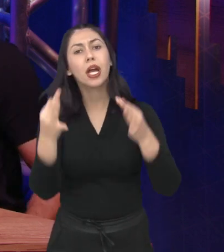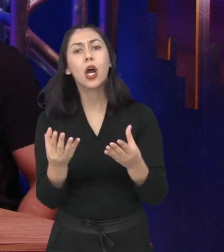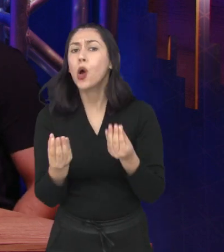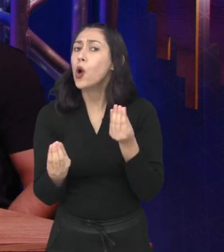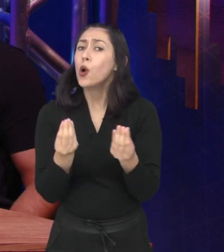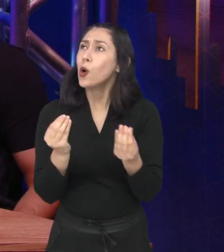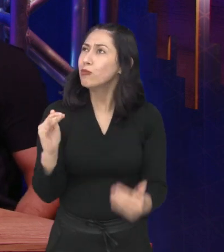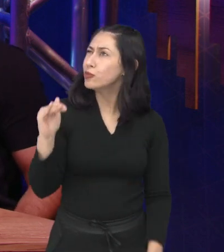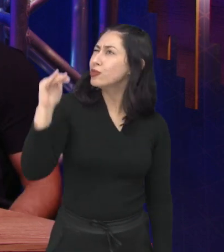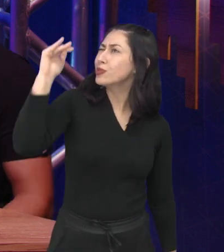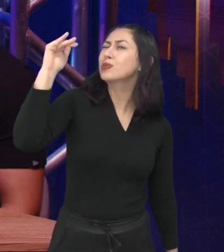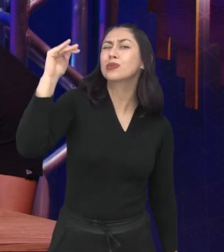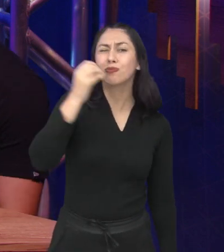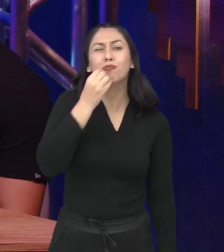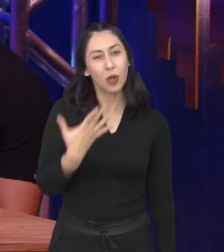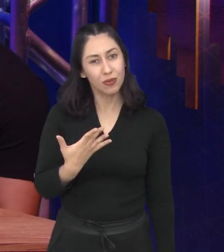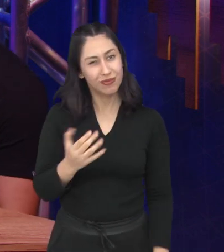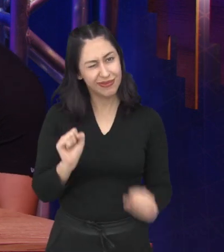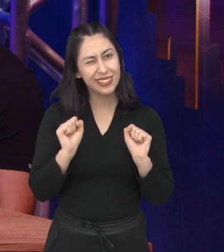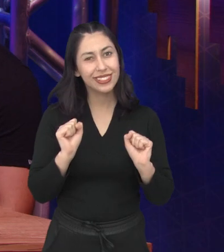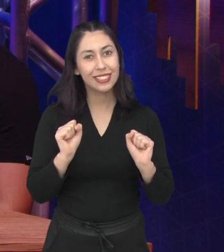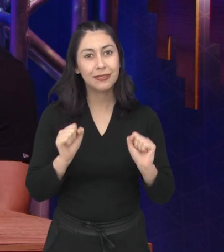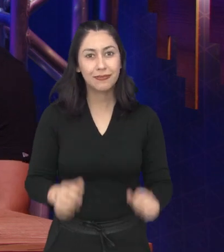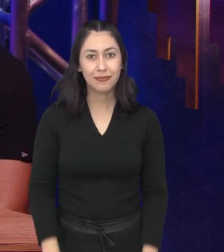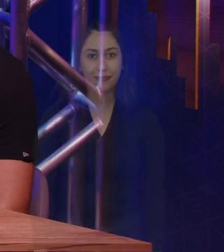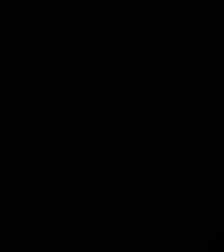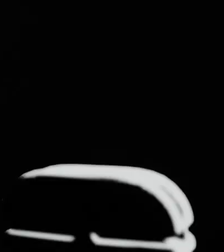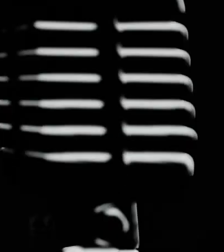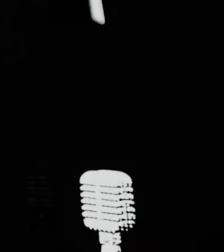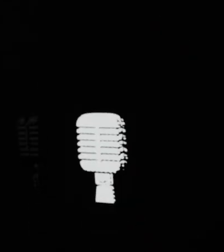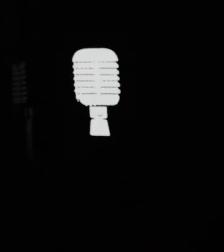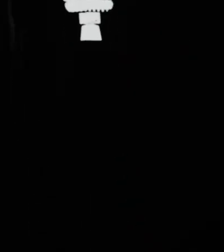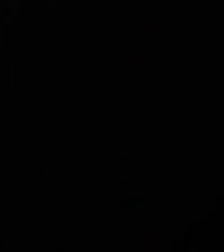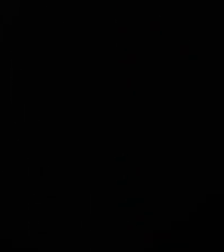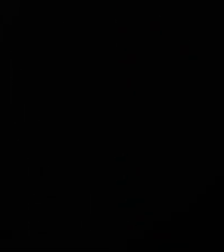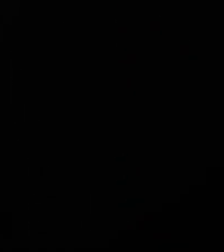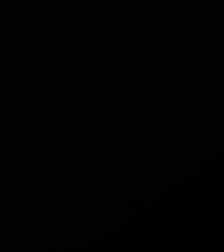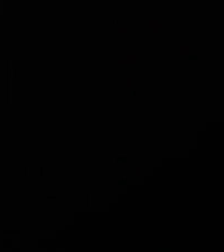como ser um bom adulto, pode ser? Pode ser.